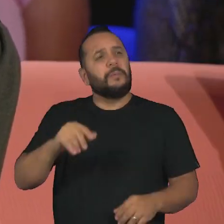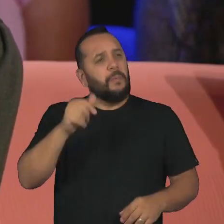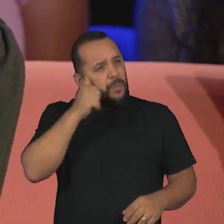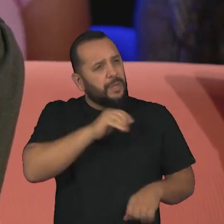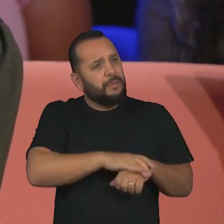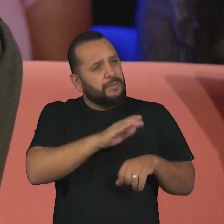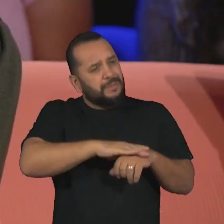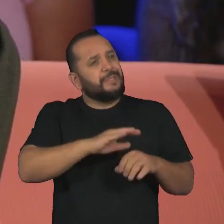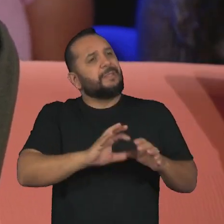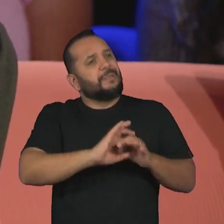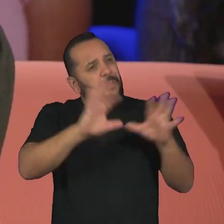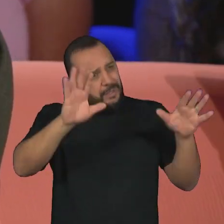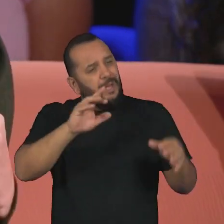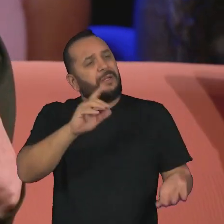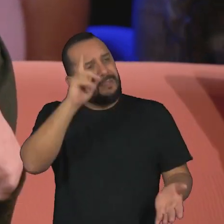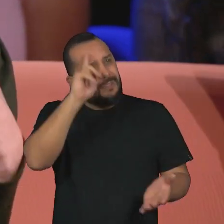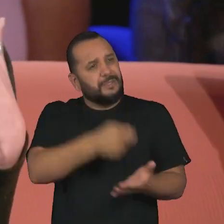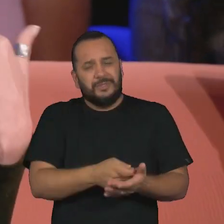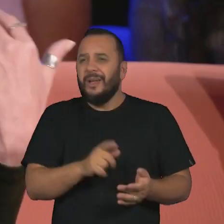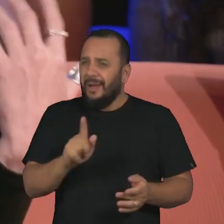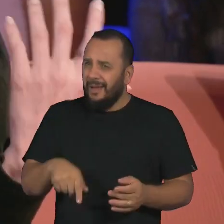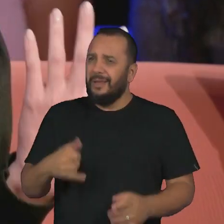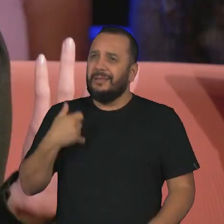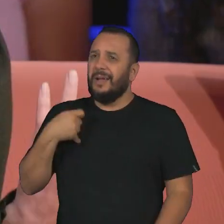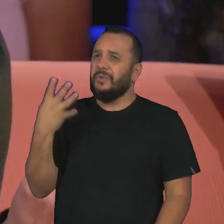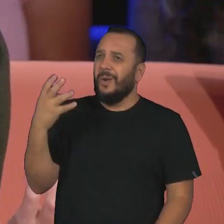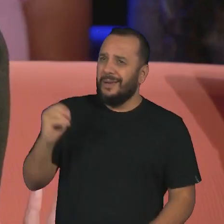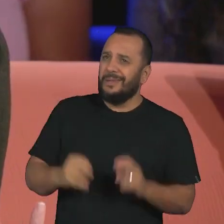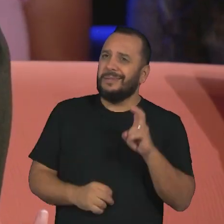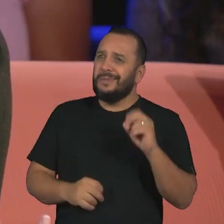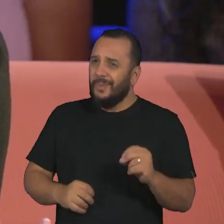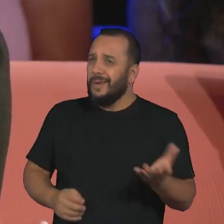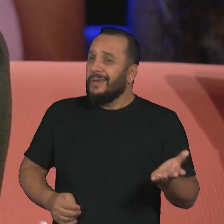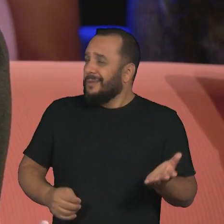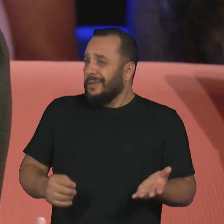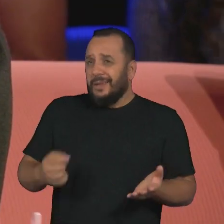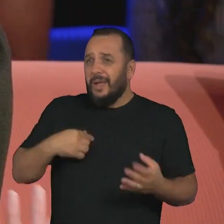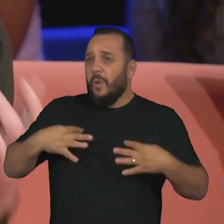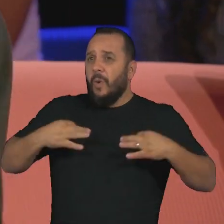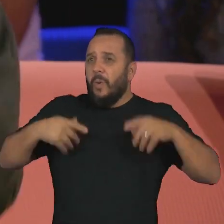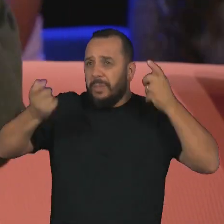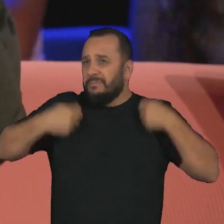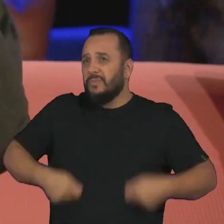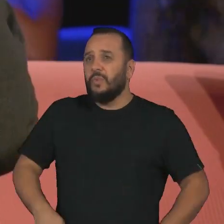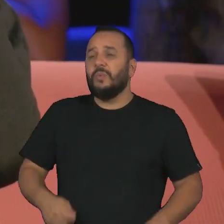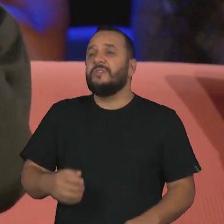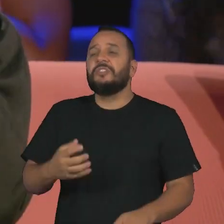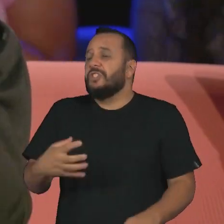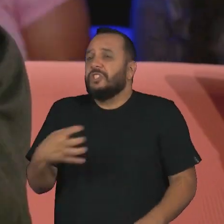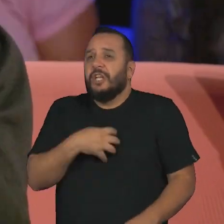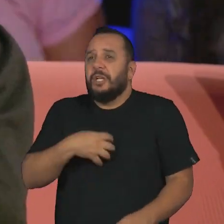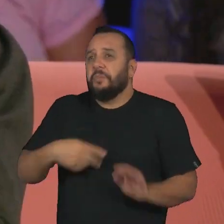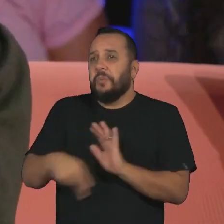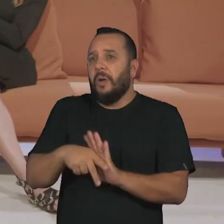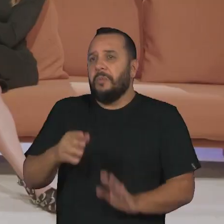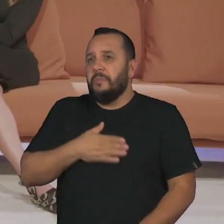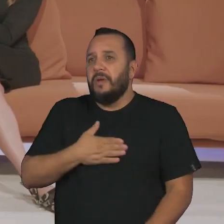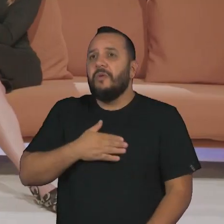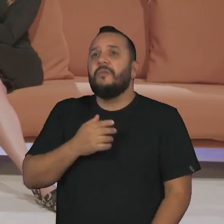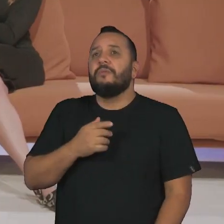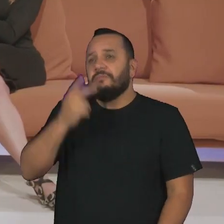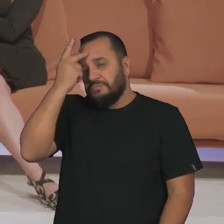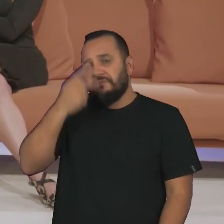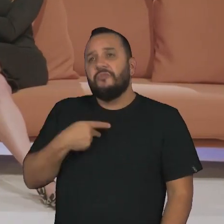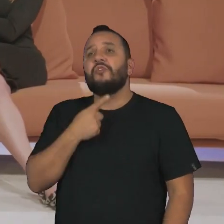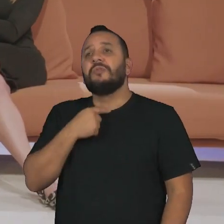escolher os corpos femininos com 40, 50, usando o que elas quiserem. E isso é muito libertador e eu acho que, de uma